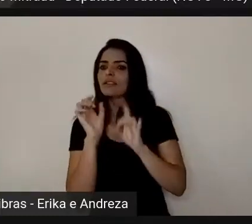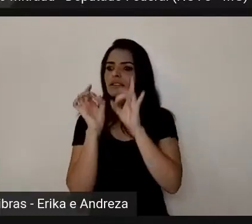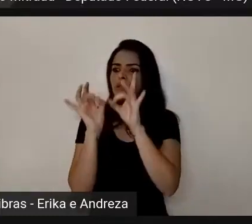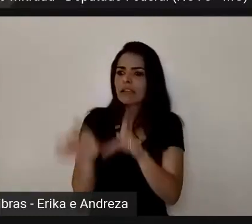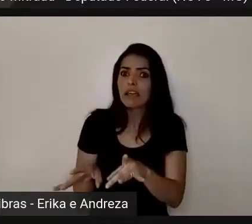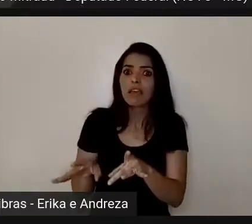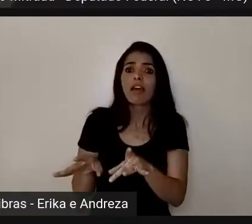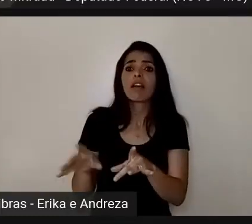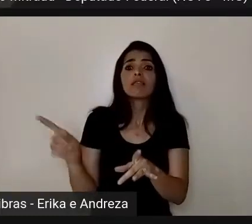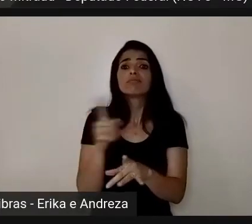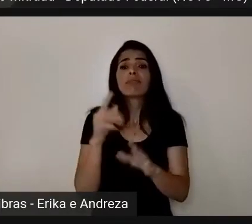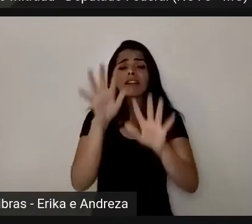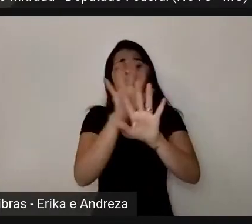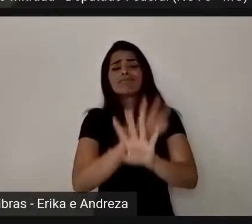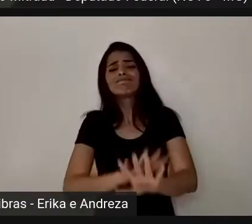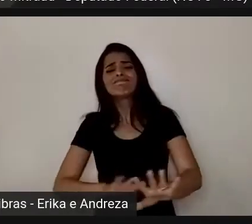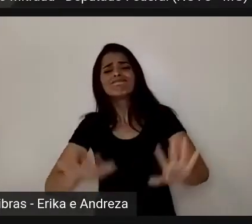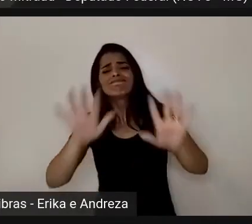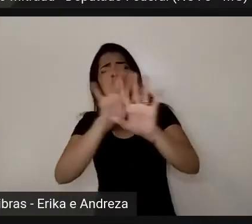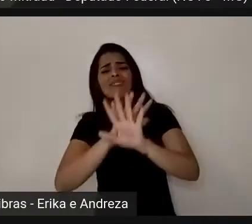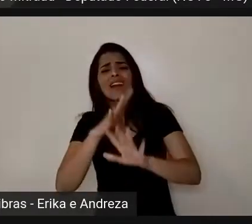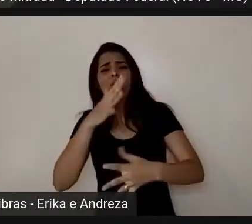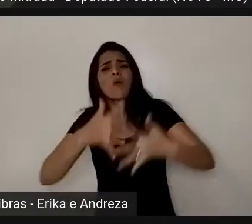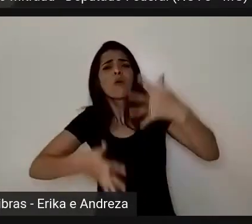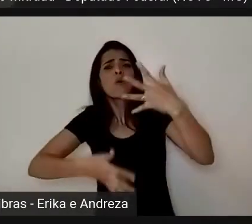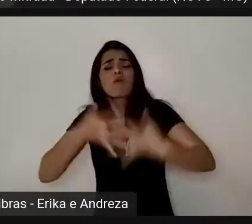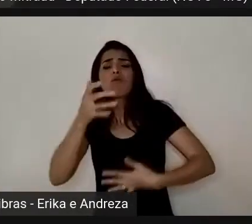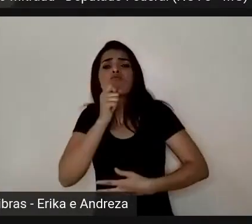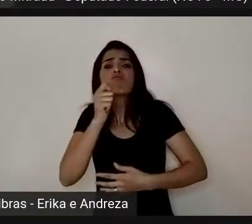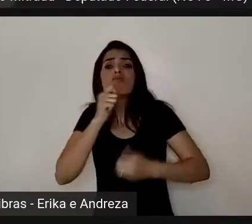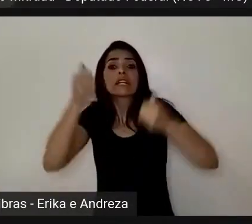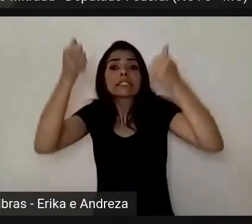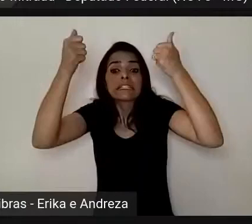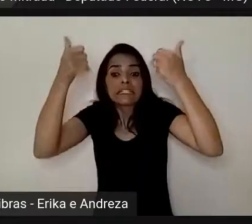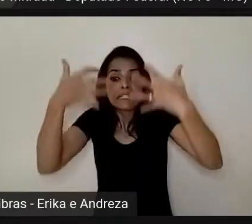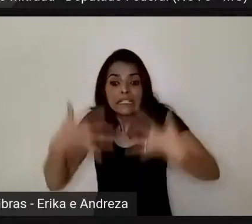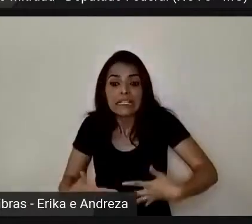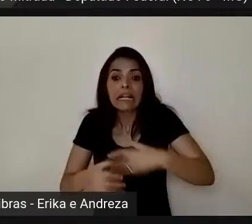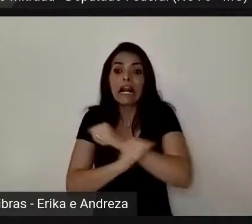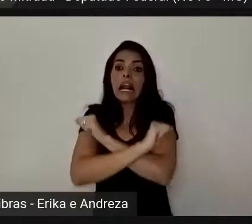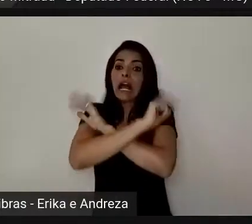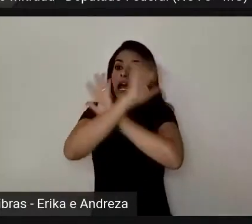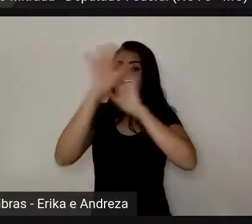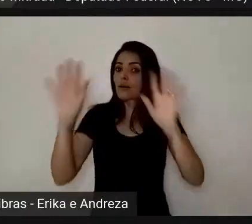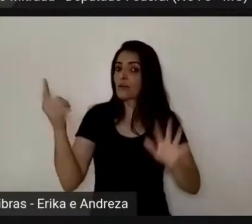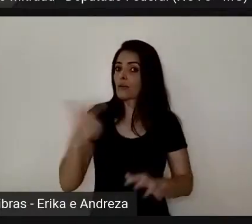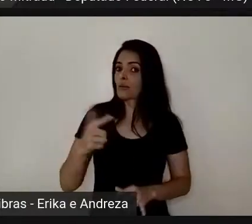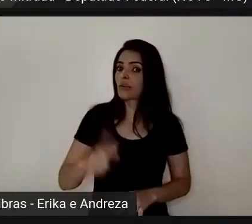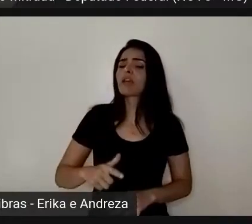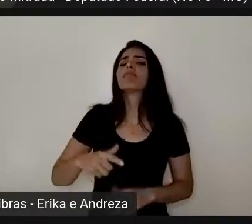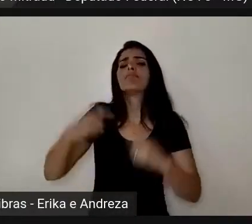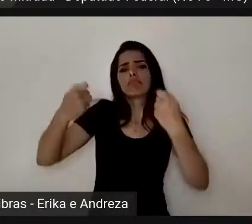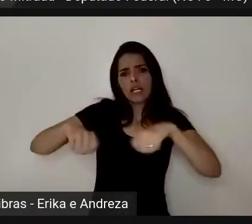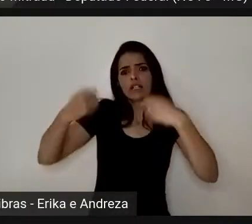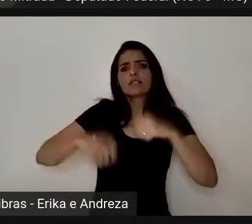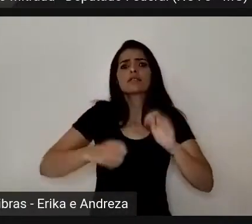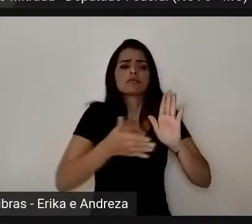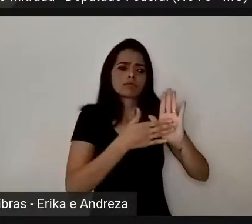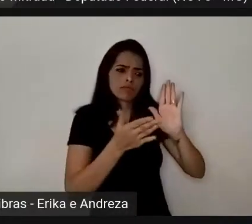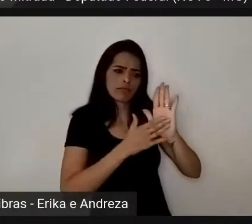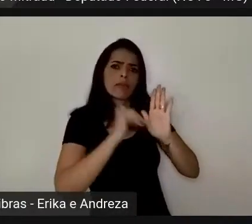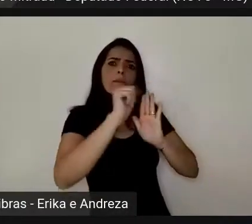essa questão ainda, né? A gente compreende uma necessidade de melhorar esse período